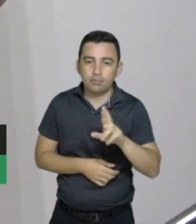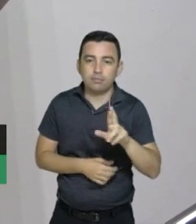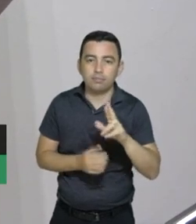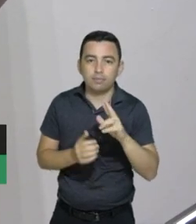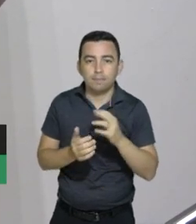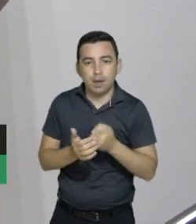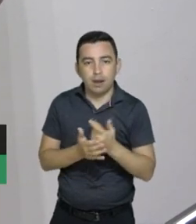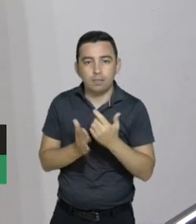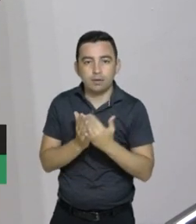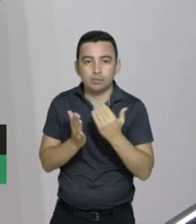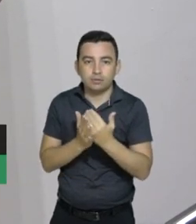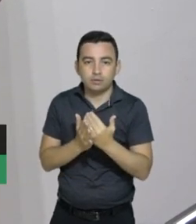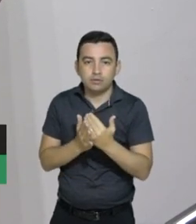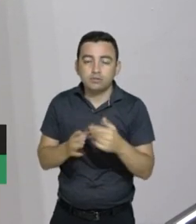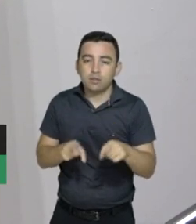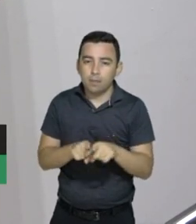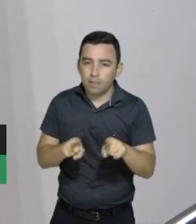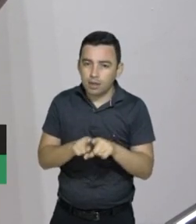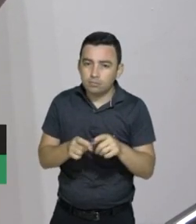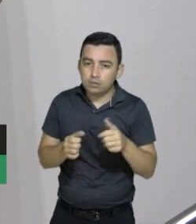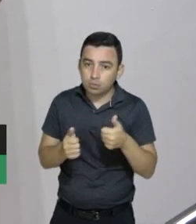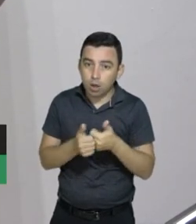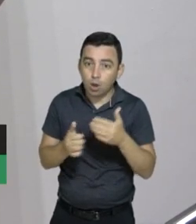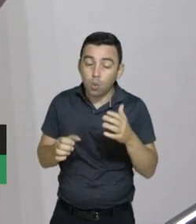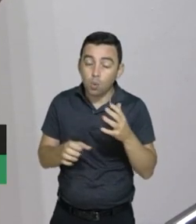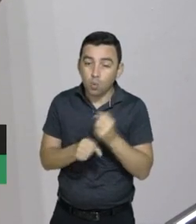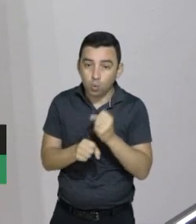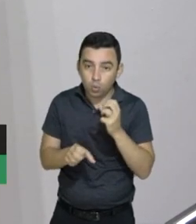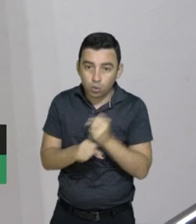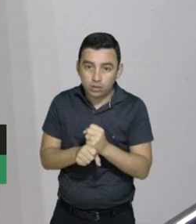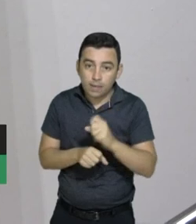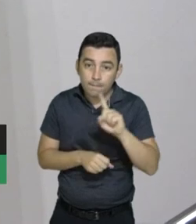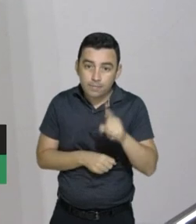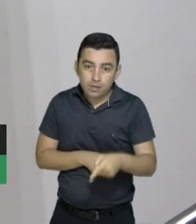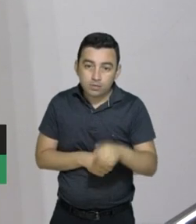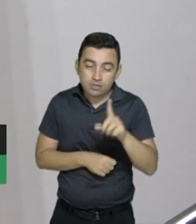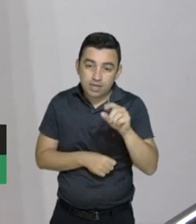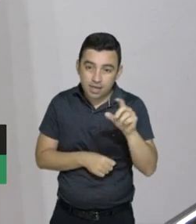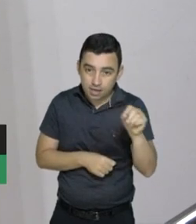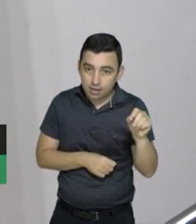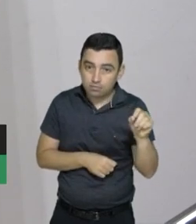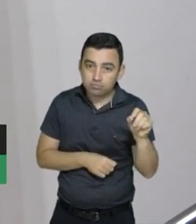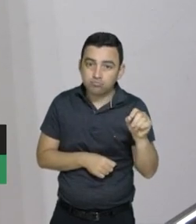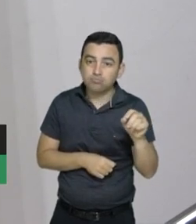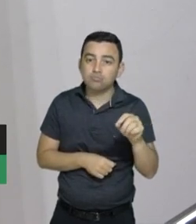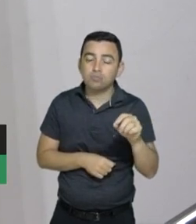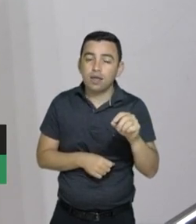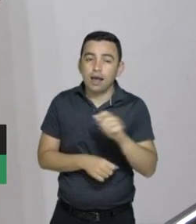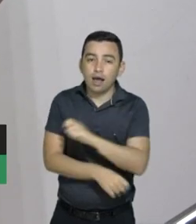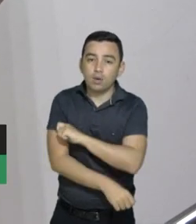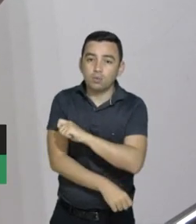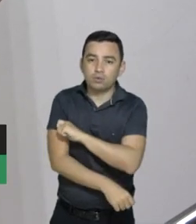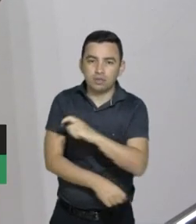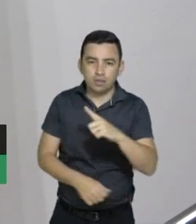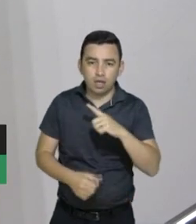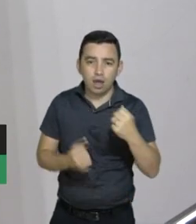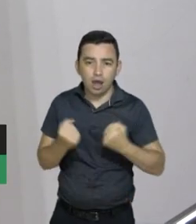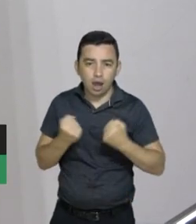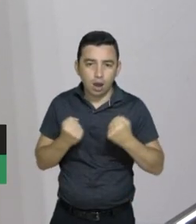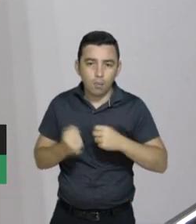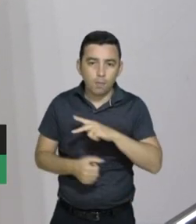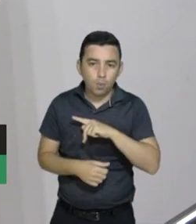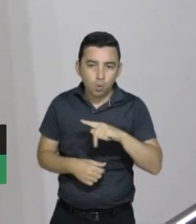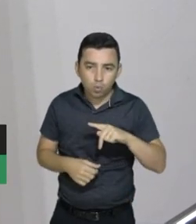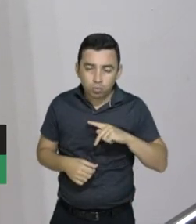segundo Tribunal de Contas 1100 estudantes que tinham responsáveis com cargos públicos municipais ou estaduais receberam